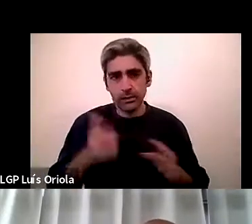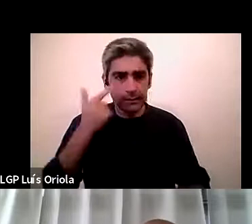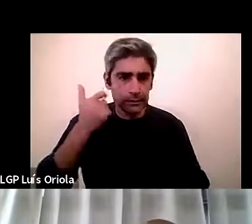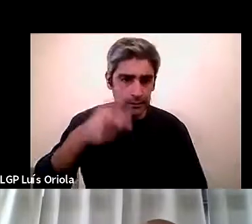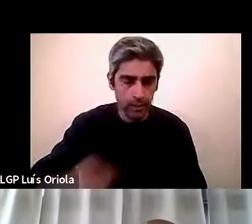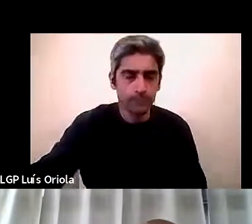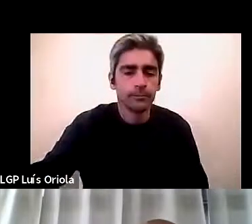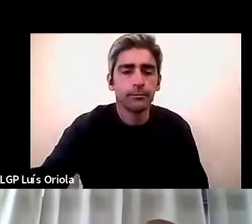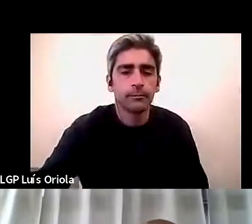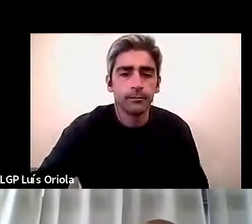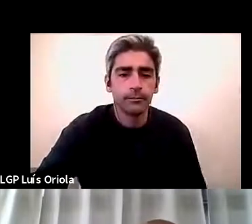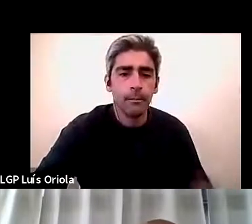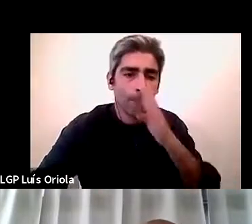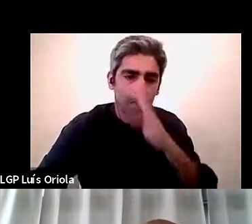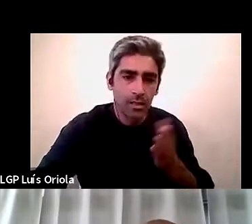Portanto,